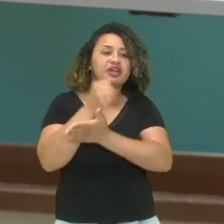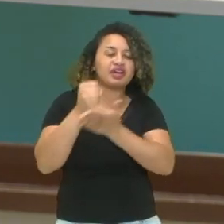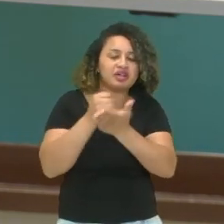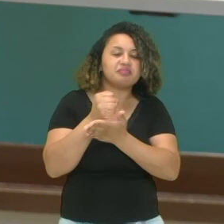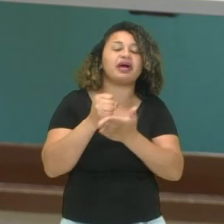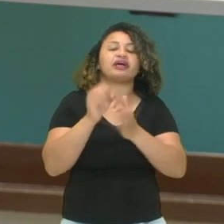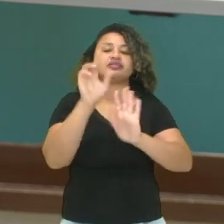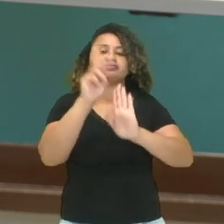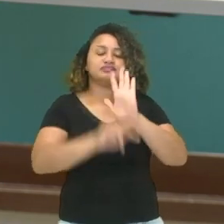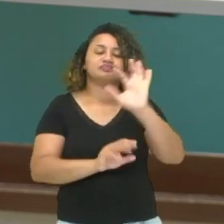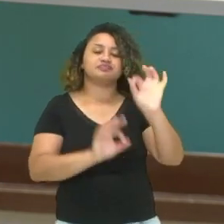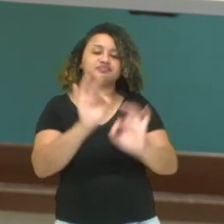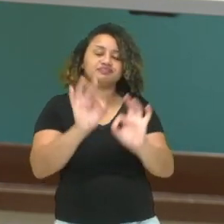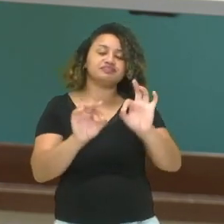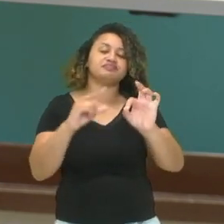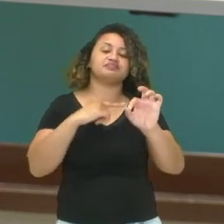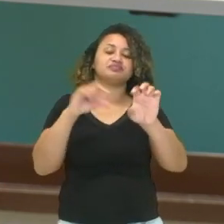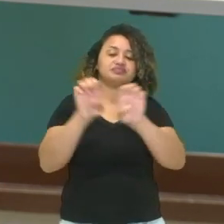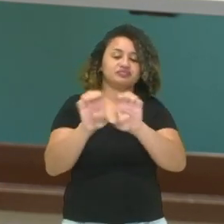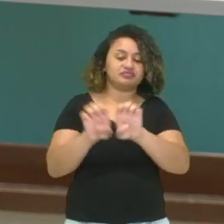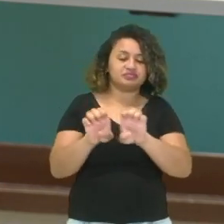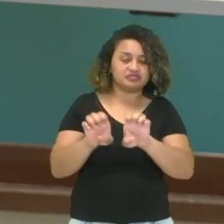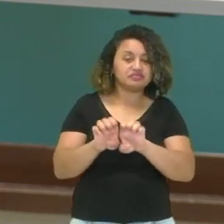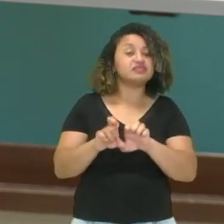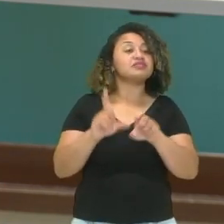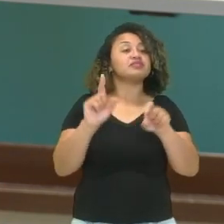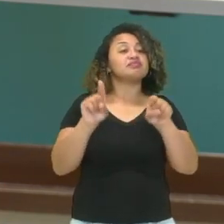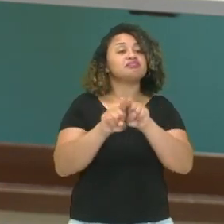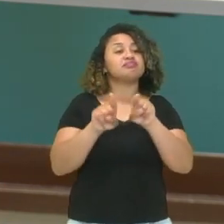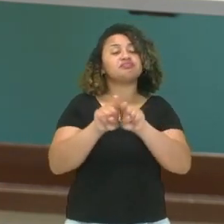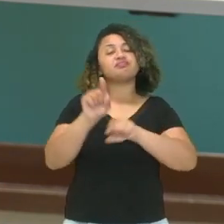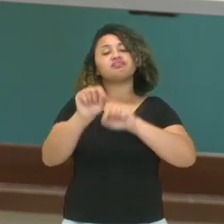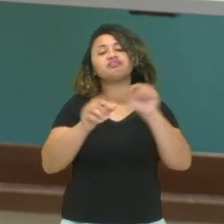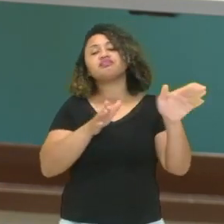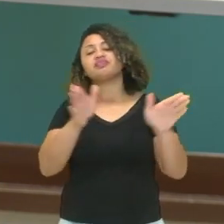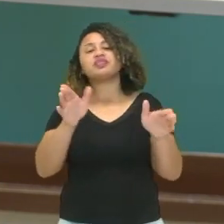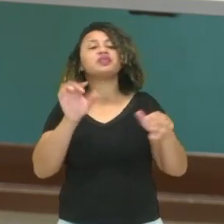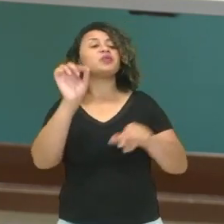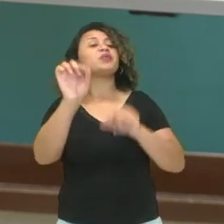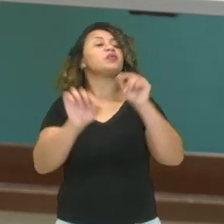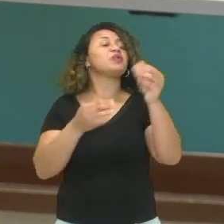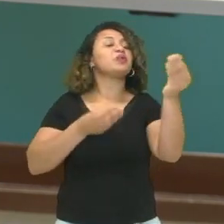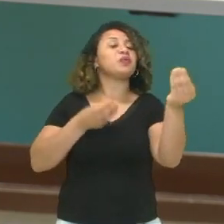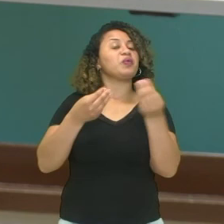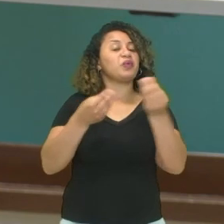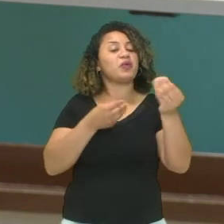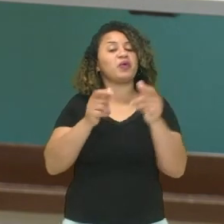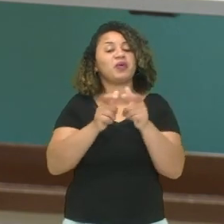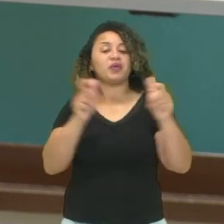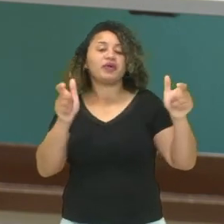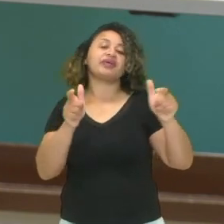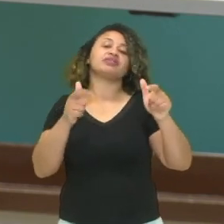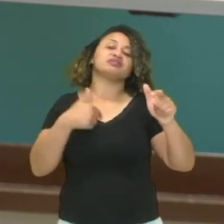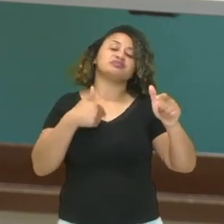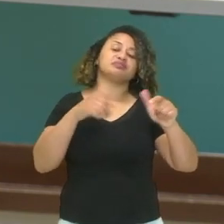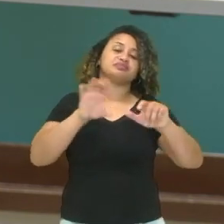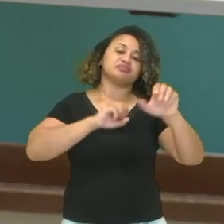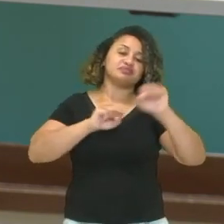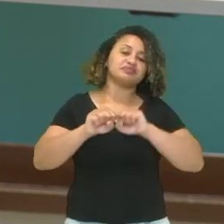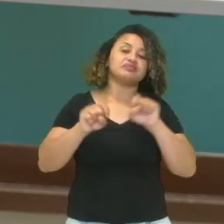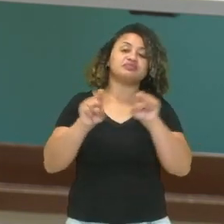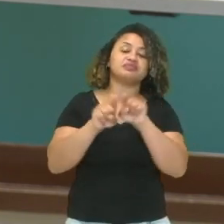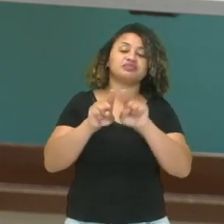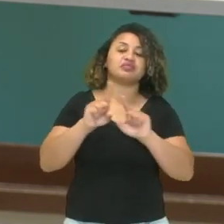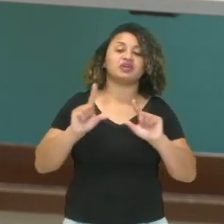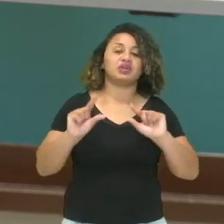planejamento para estruturar o negócio e direciona como a gente aumenta os nossos ganhos e